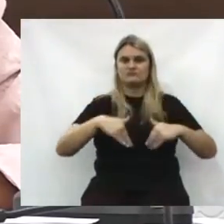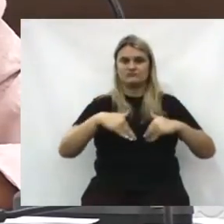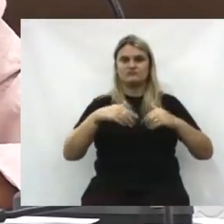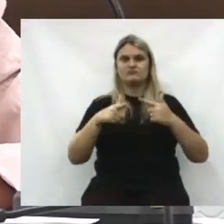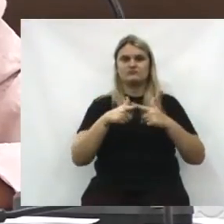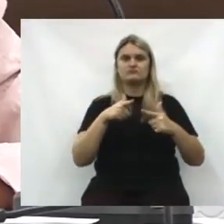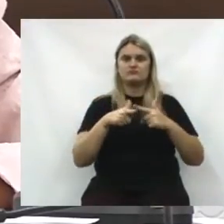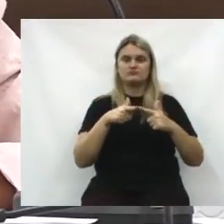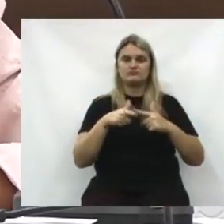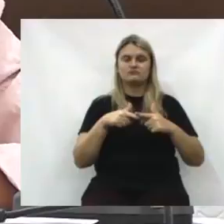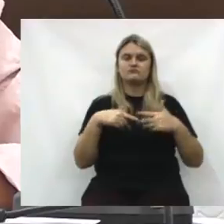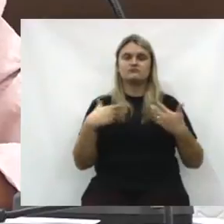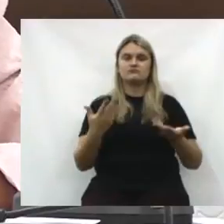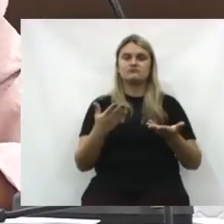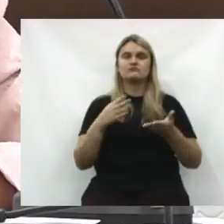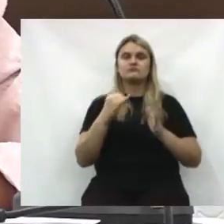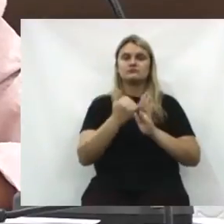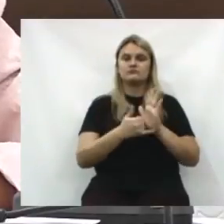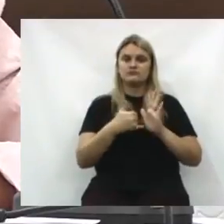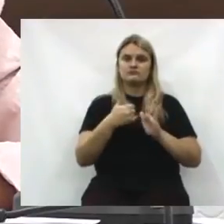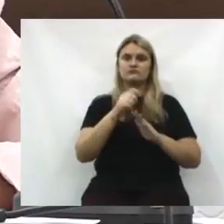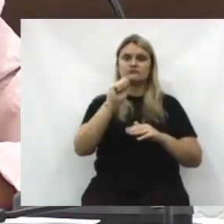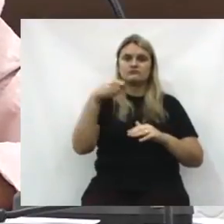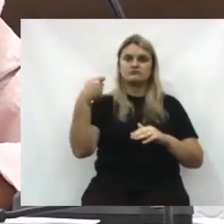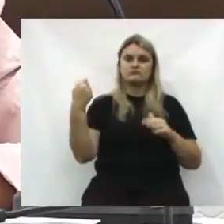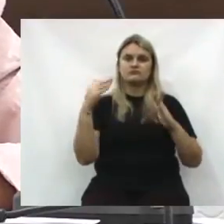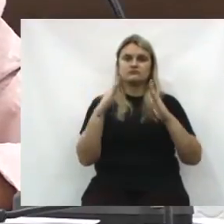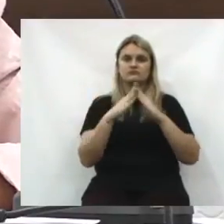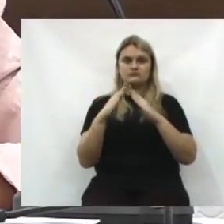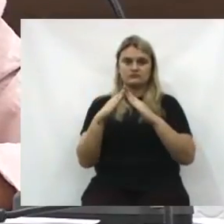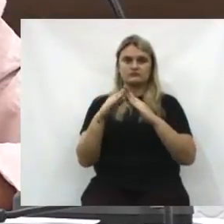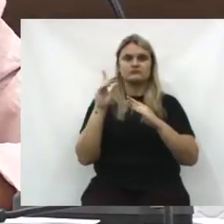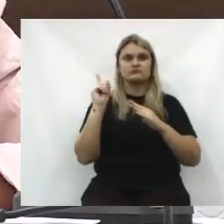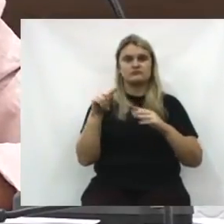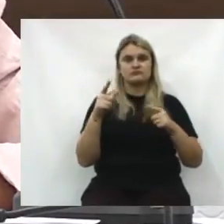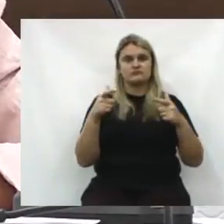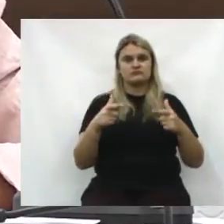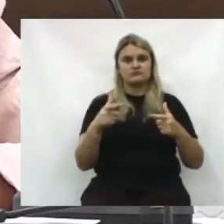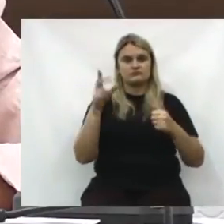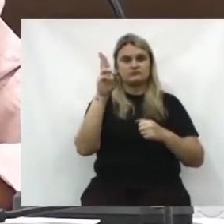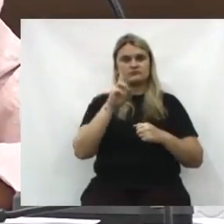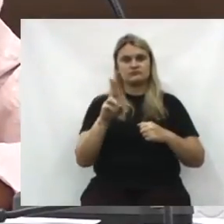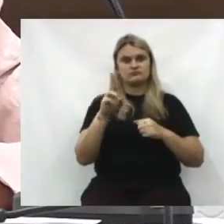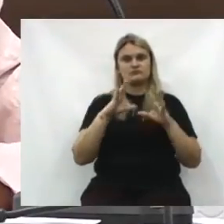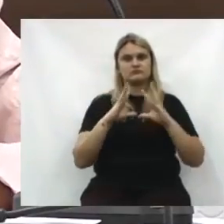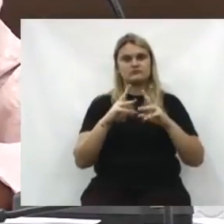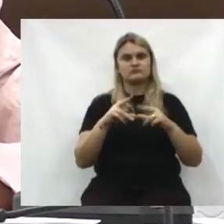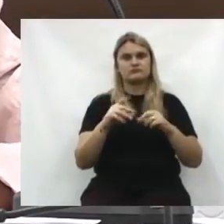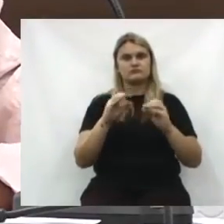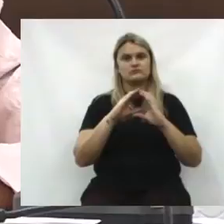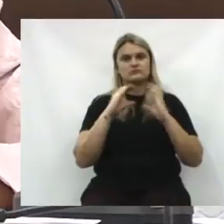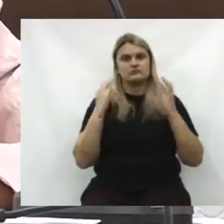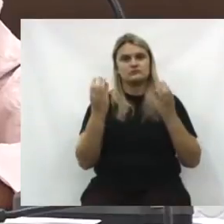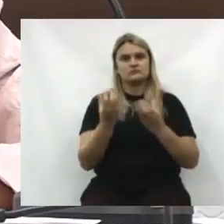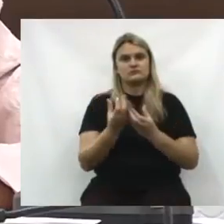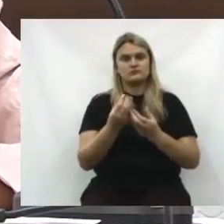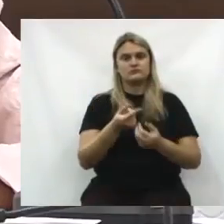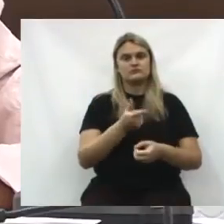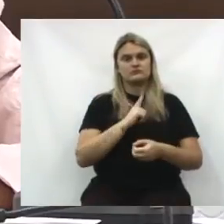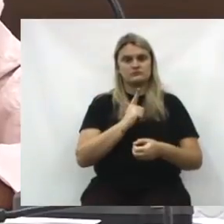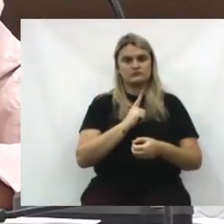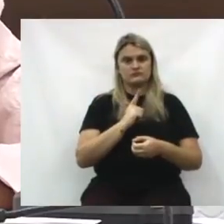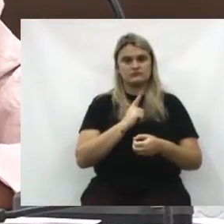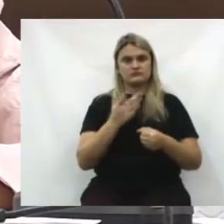oferecendo riscos a toda a comunidade. Justificativa: a Associação de Moradores é um local utilizado por toda